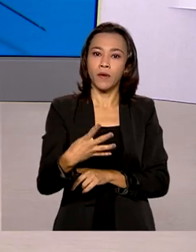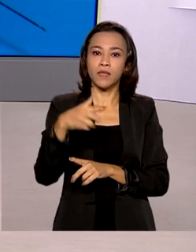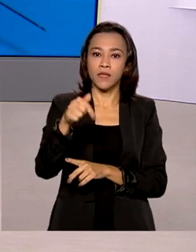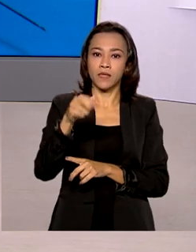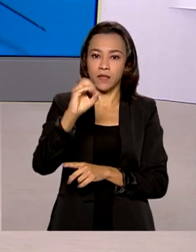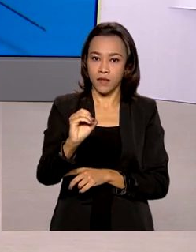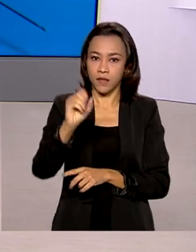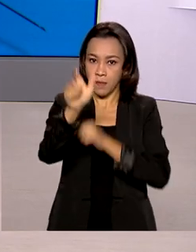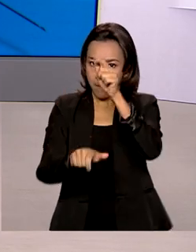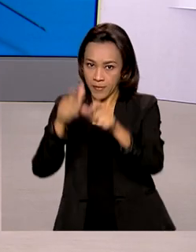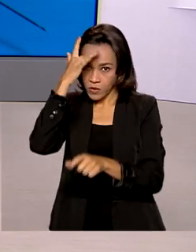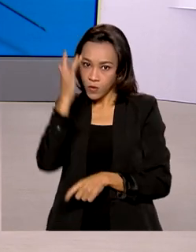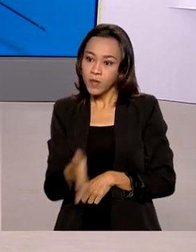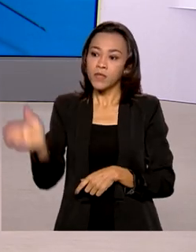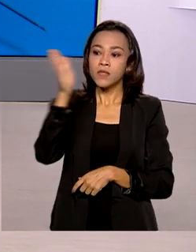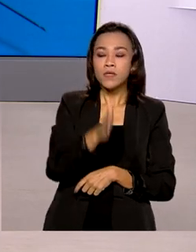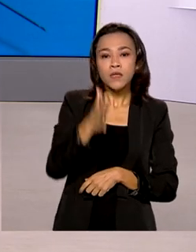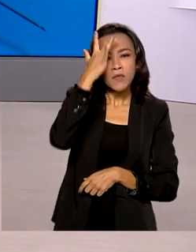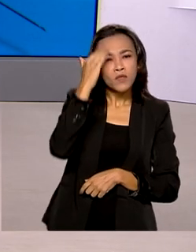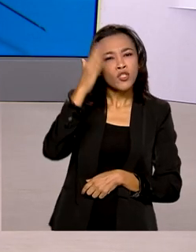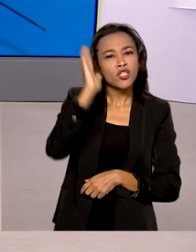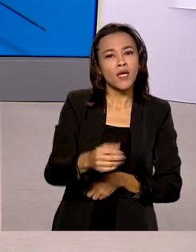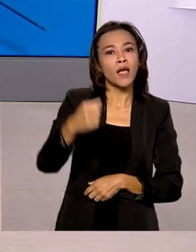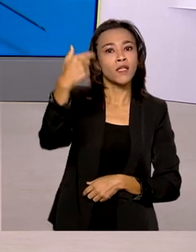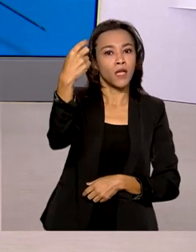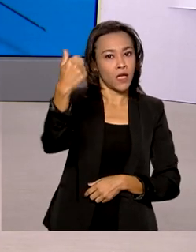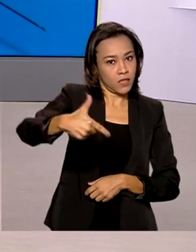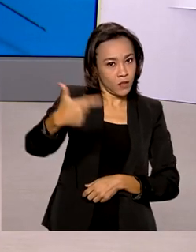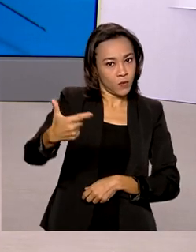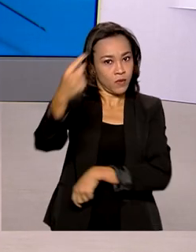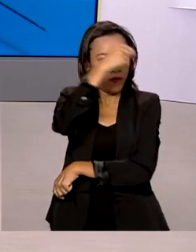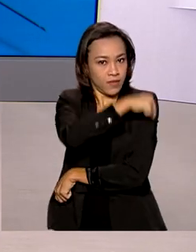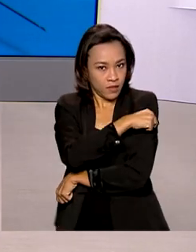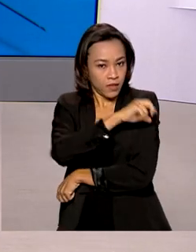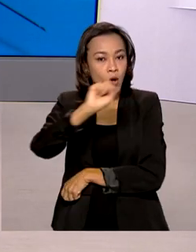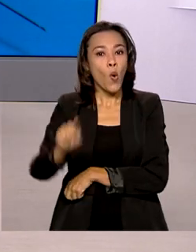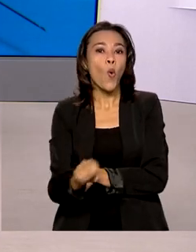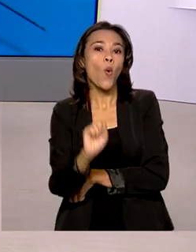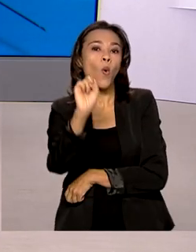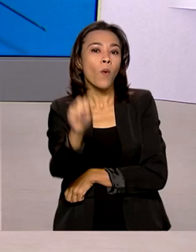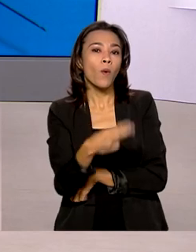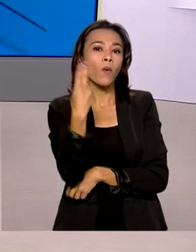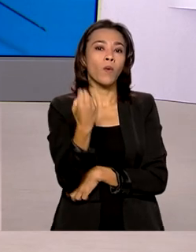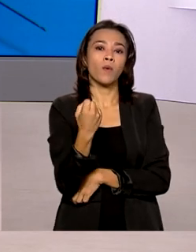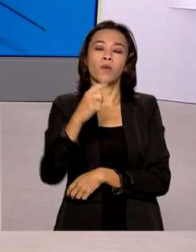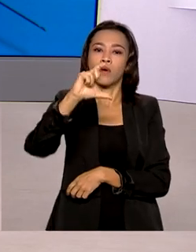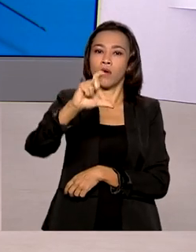117.005.470 pessoas. E os brasileiros que tomaram aí duas doses da vacina ou a dose única